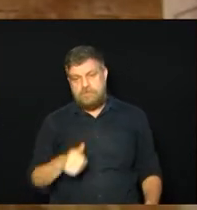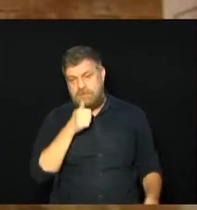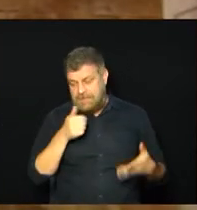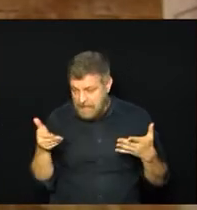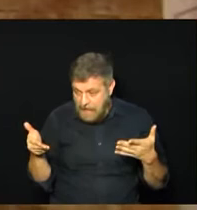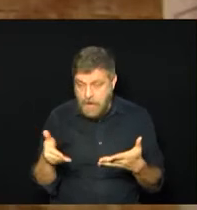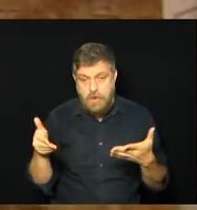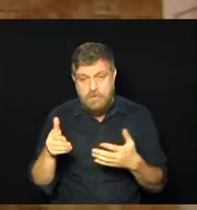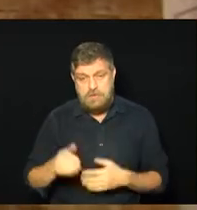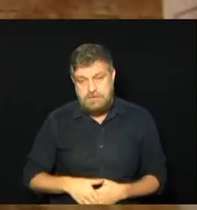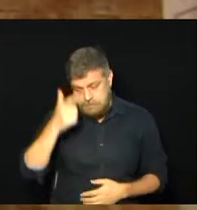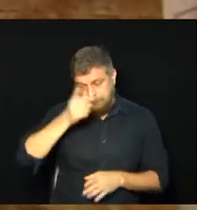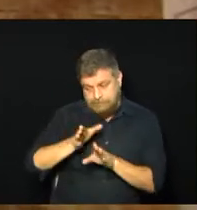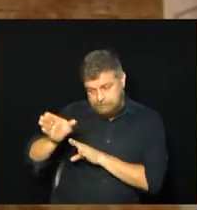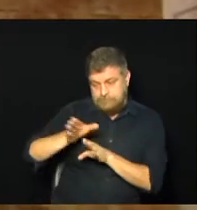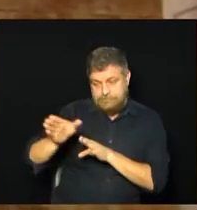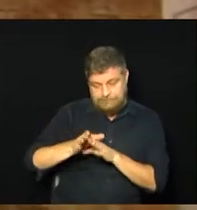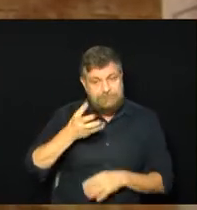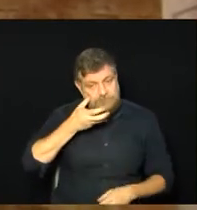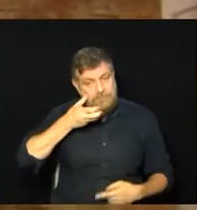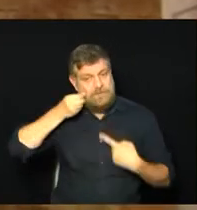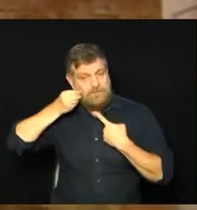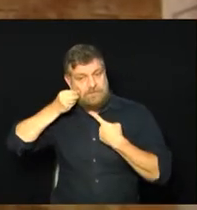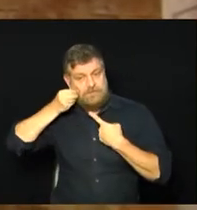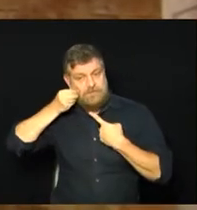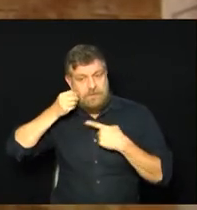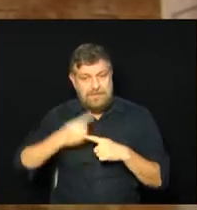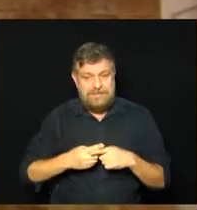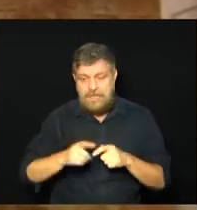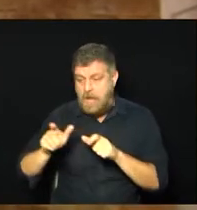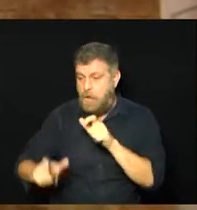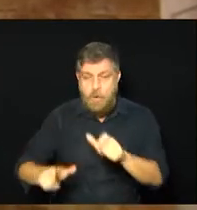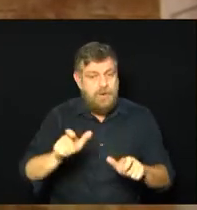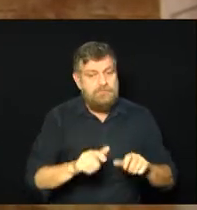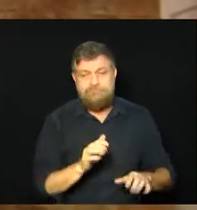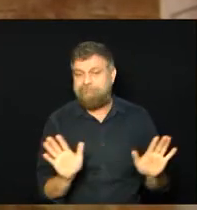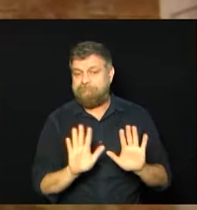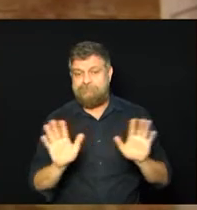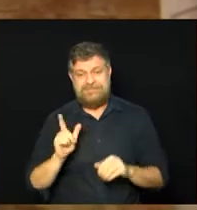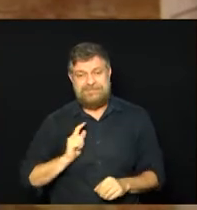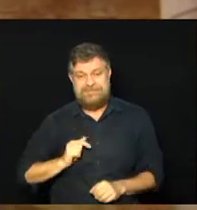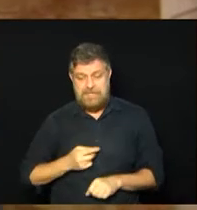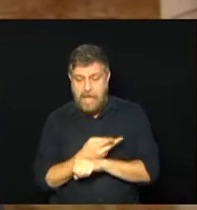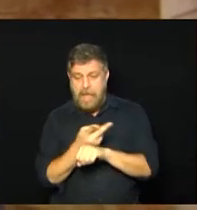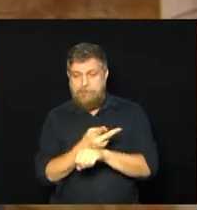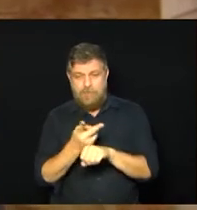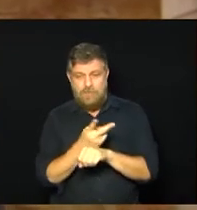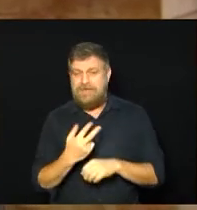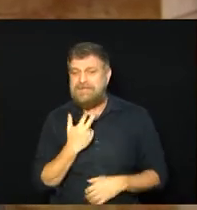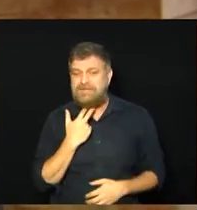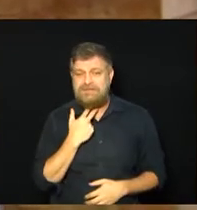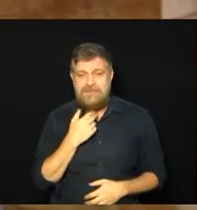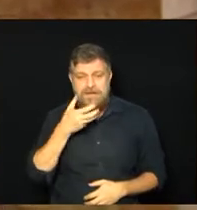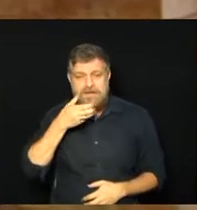agora, eu recomendo sempre fazer reserva. Tem muitos estabelecimentos que não estão fazendo porque a demanda está tão grande que, cara, quem